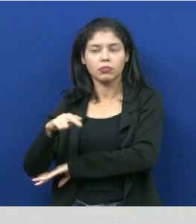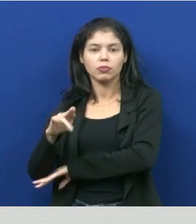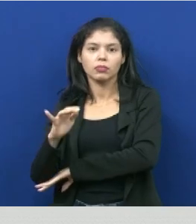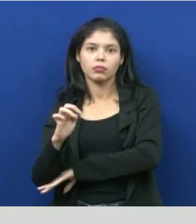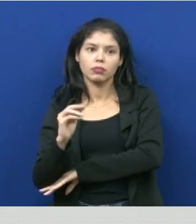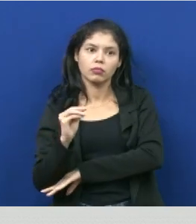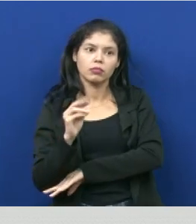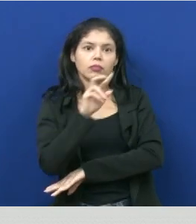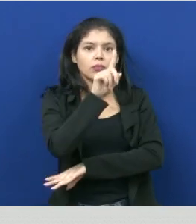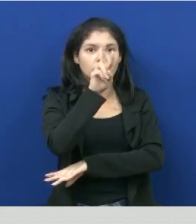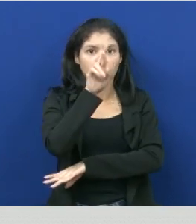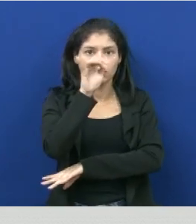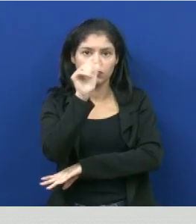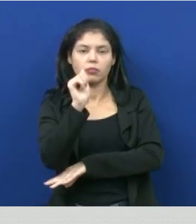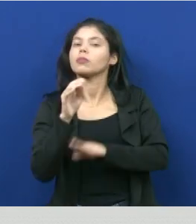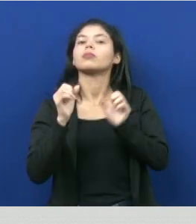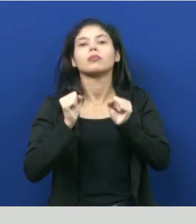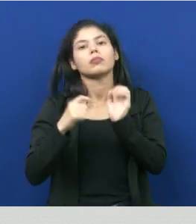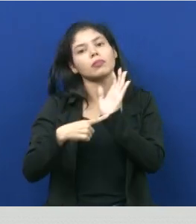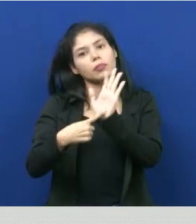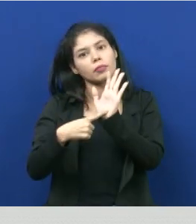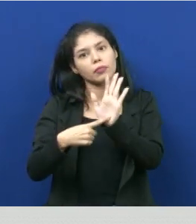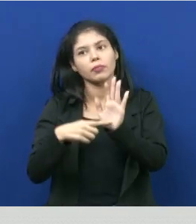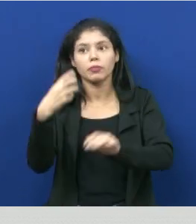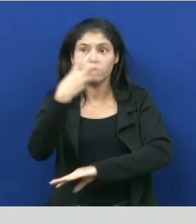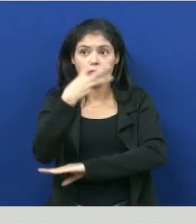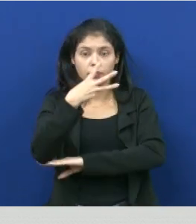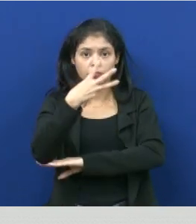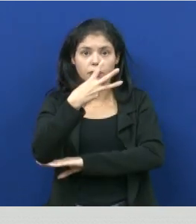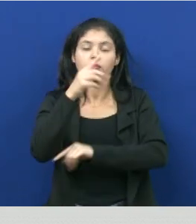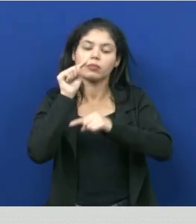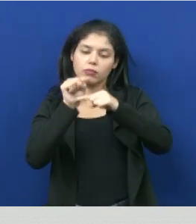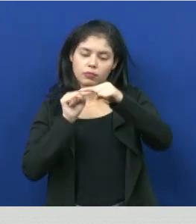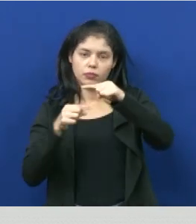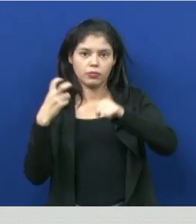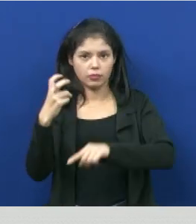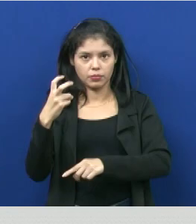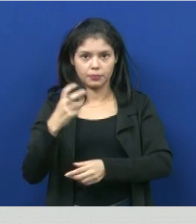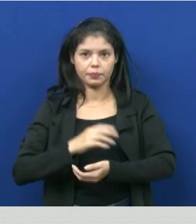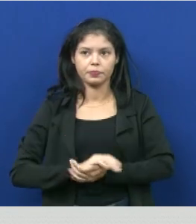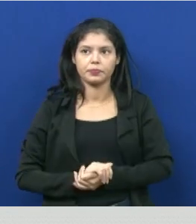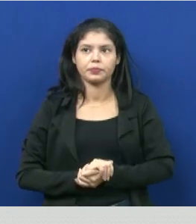Essa razão também pode ser representada por 3 dividido para 5.